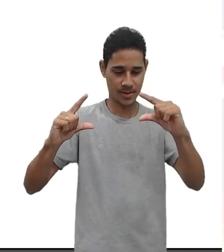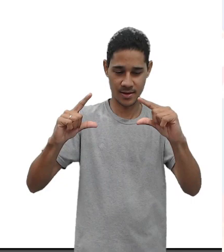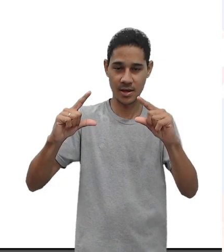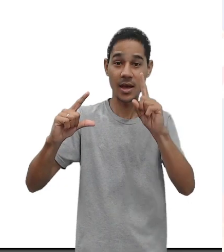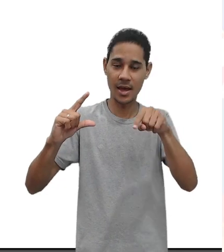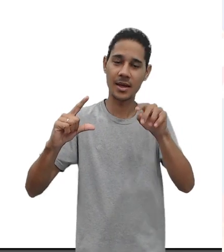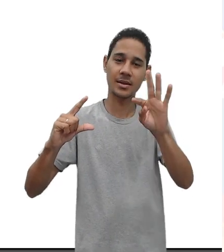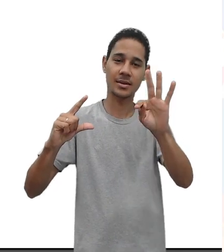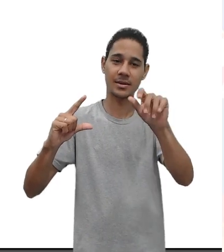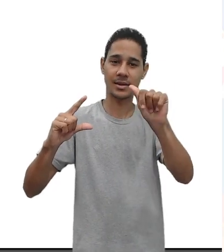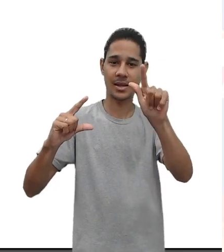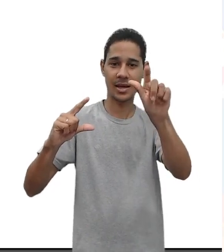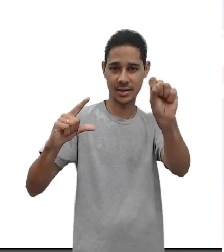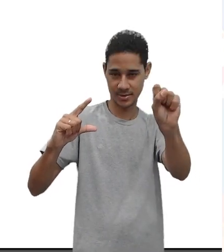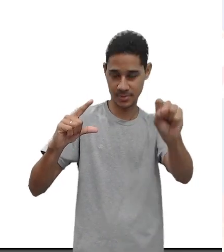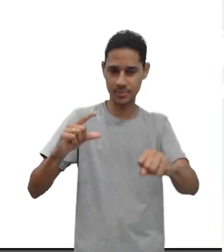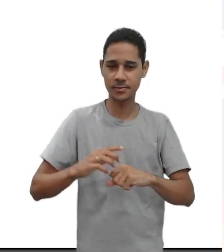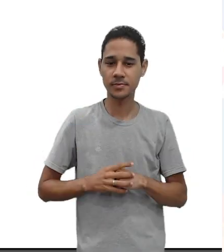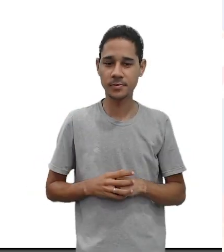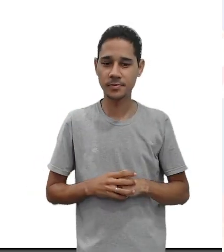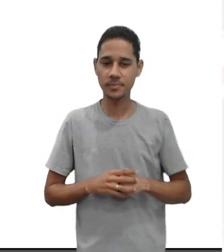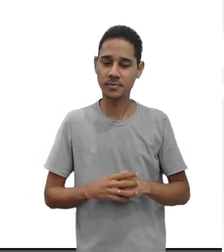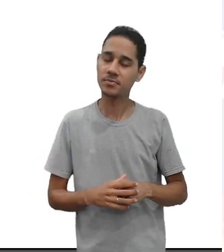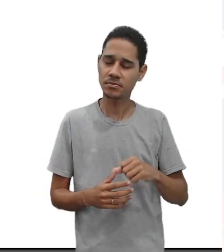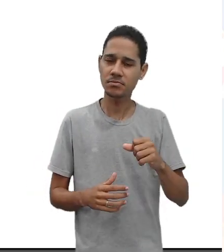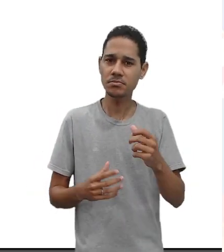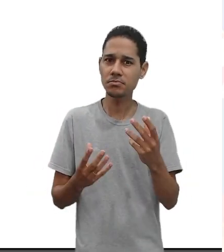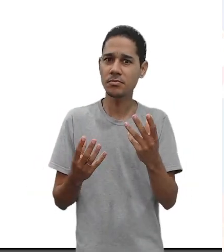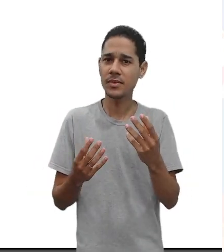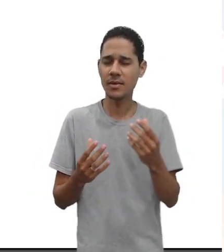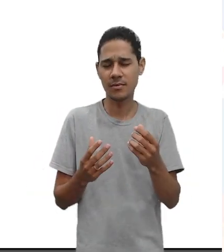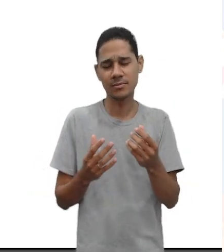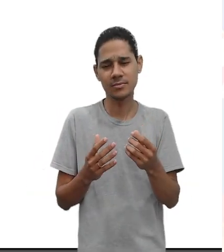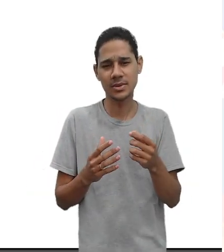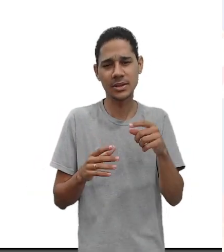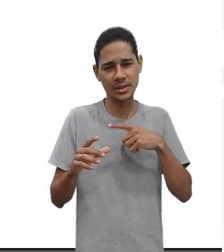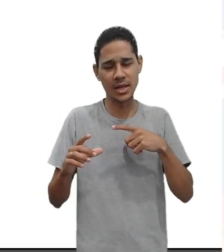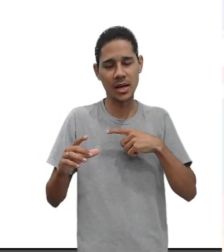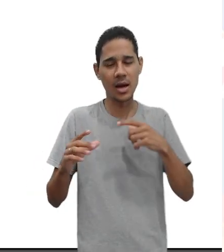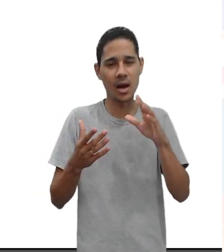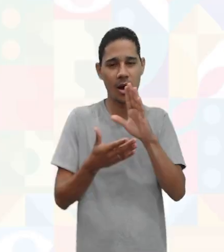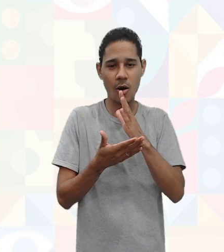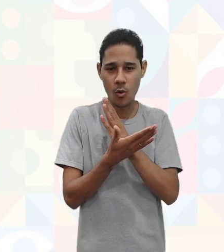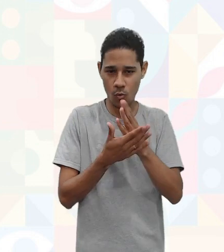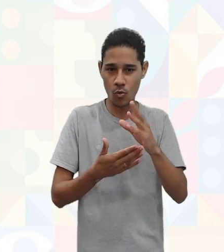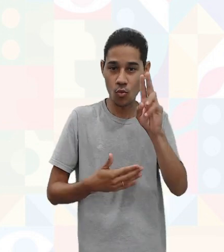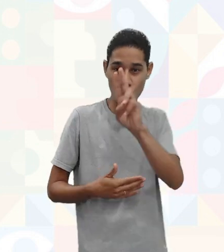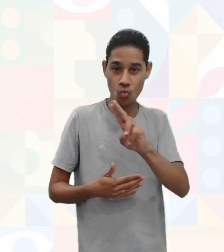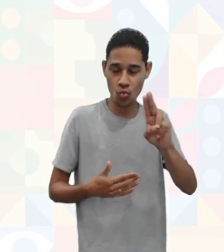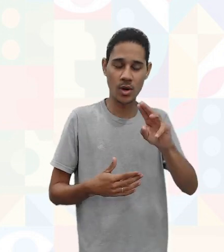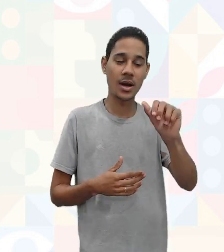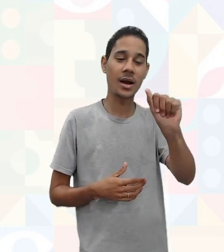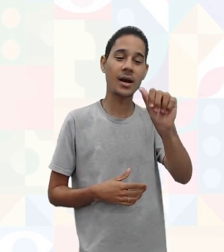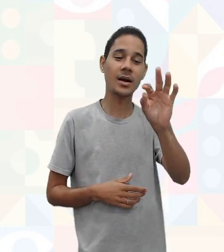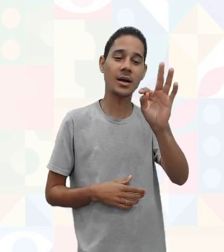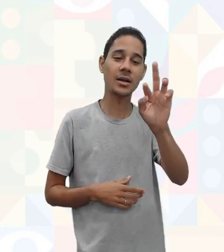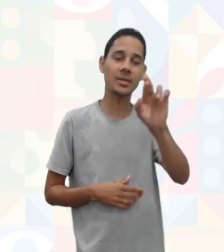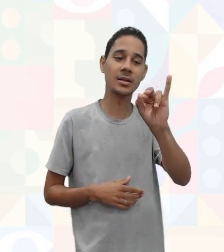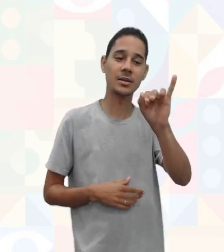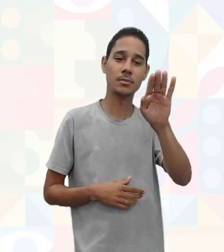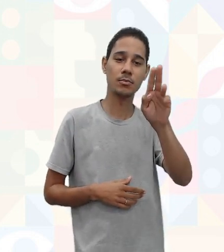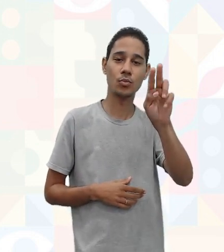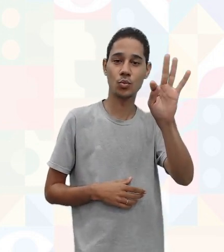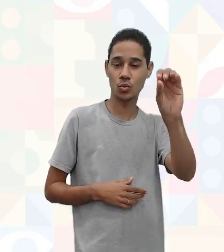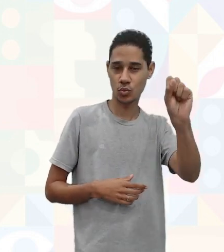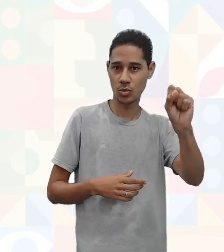e maior. E elas muitas vezes possuem atributos, né? Os atributos é que vai definir,